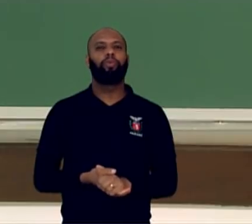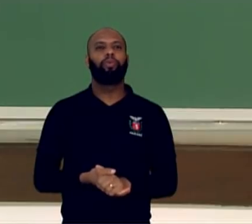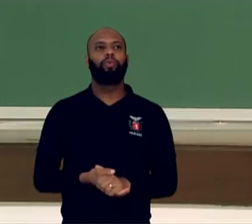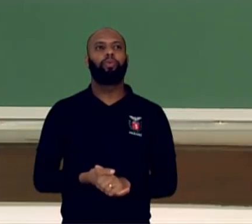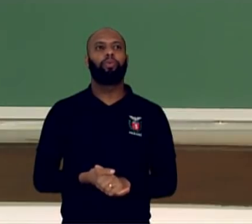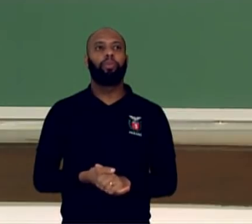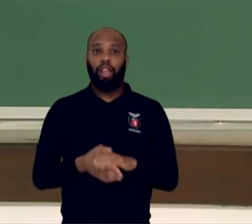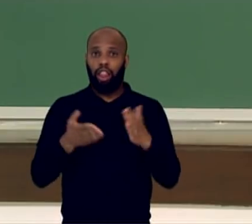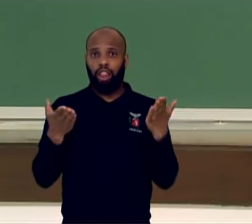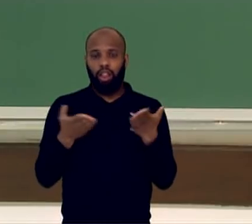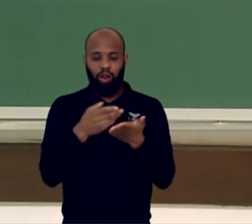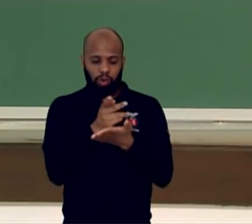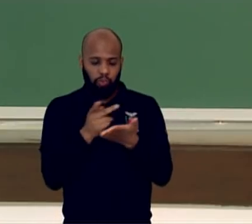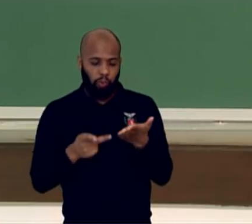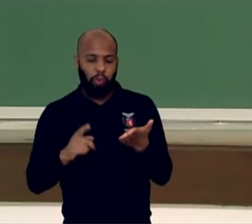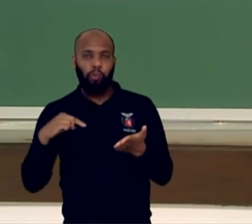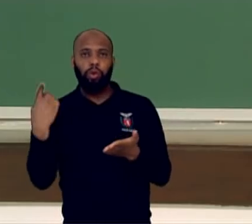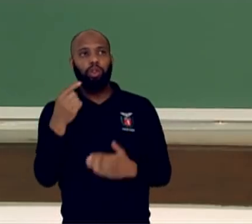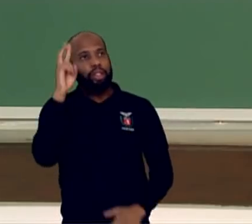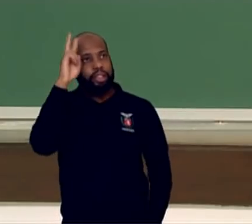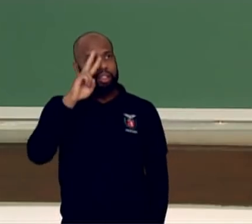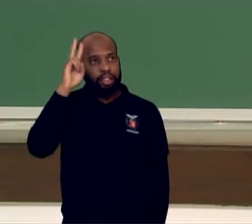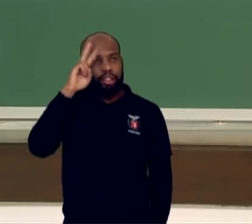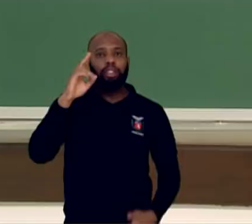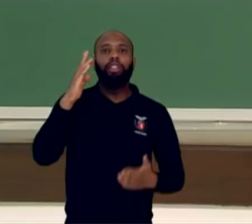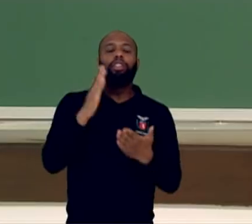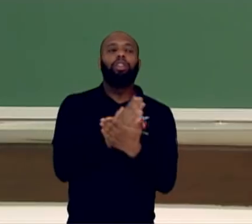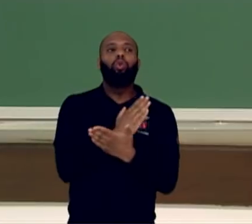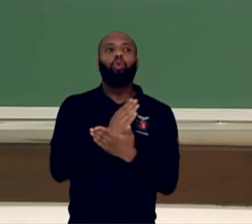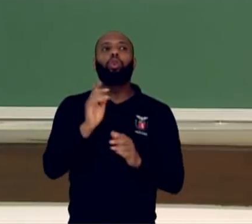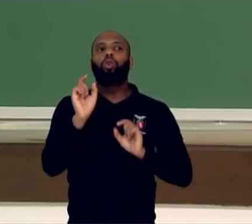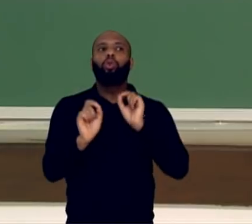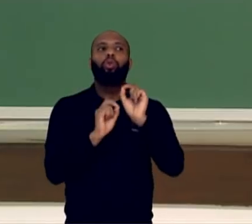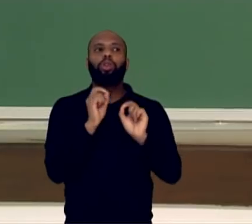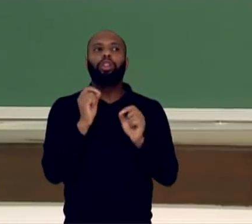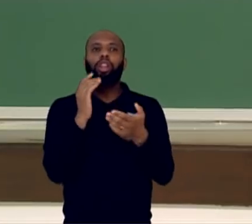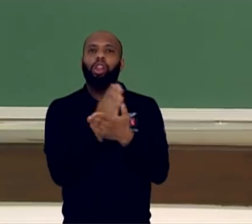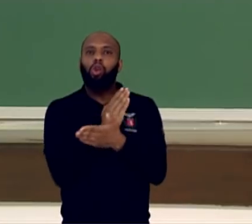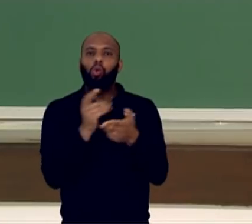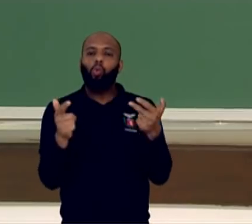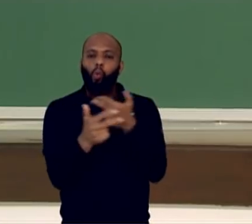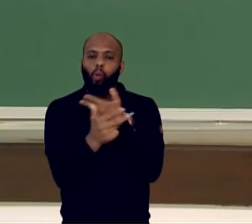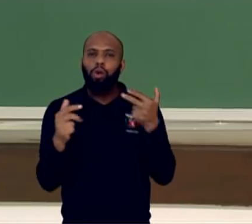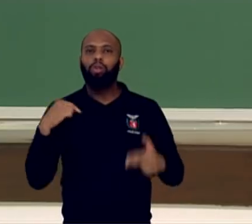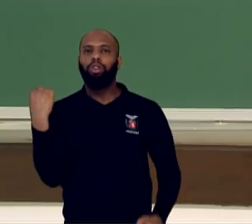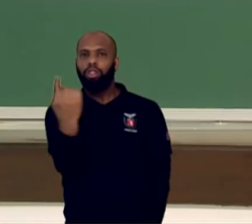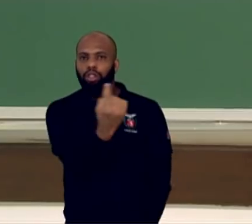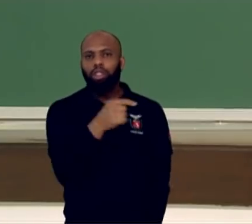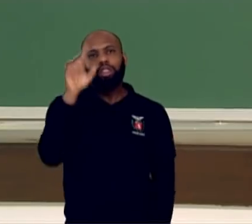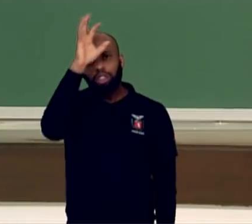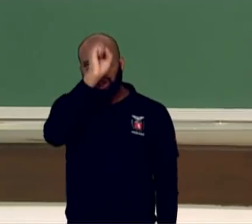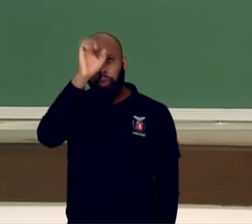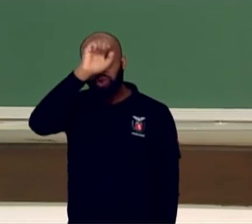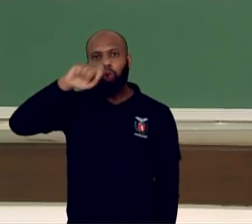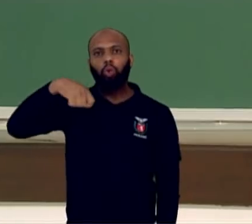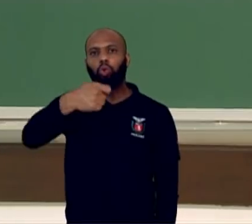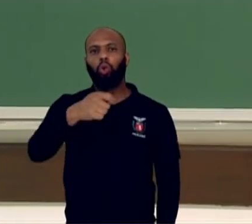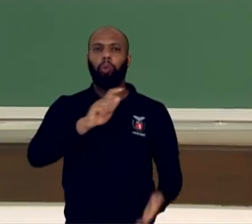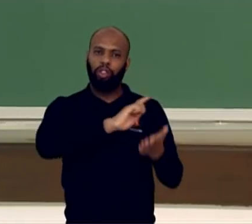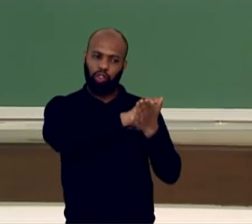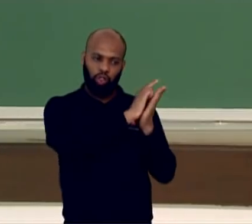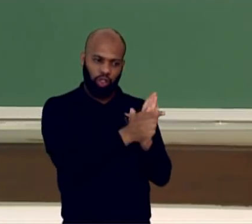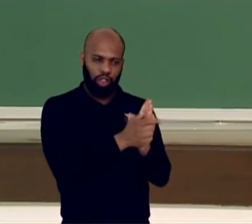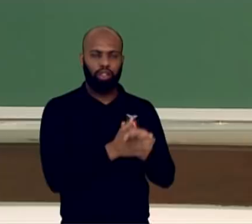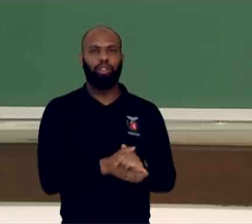E com este poema, então, nós vamos relembrar algumas das coisas que nós aprendemos sobre esse gênero. Nós